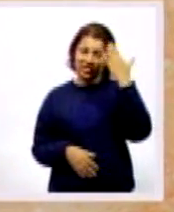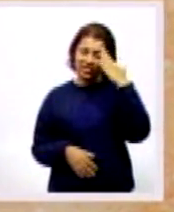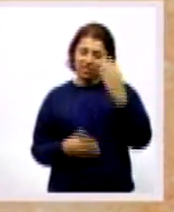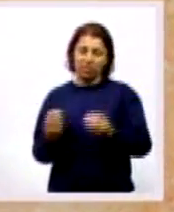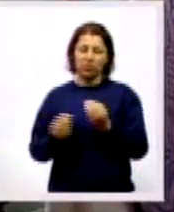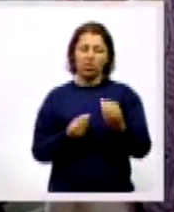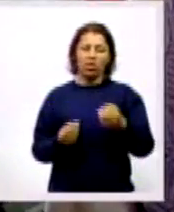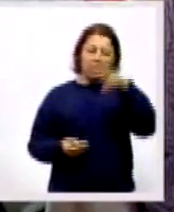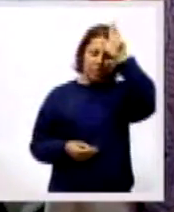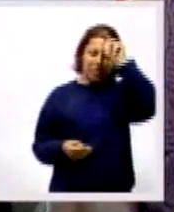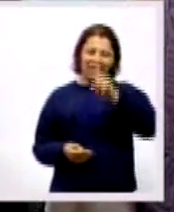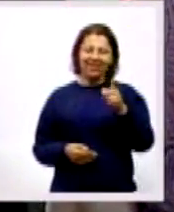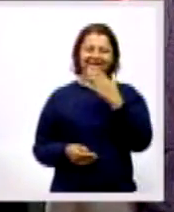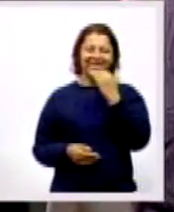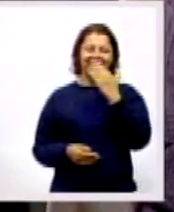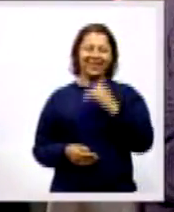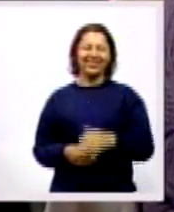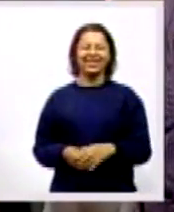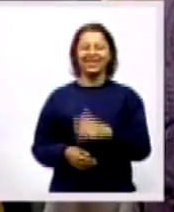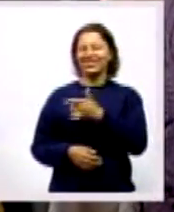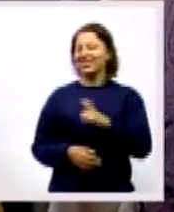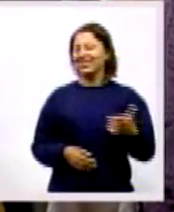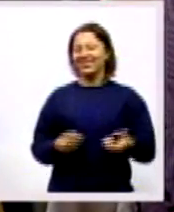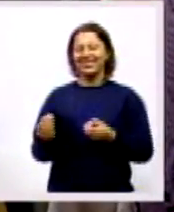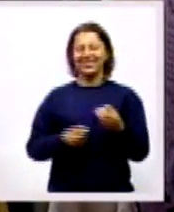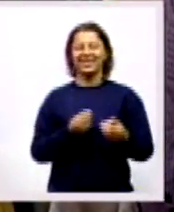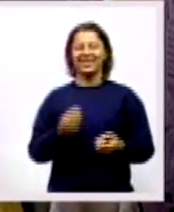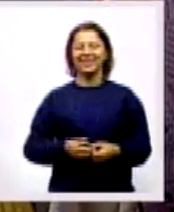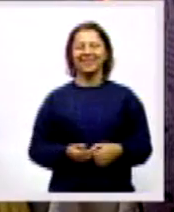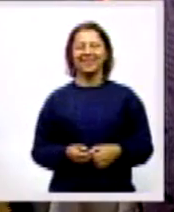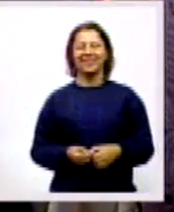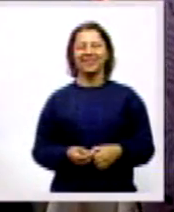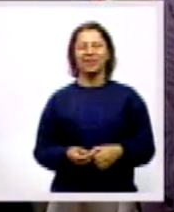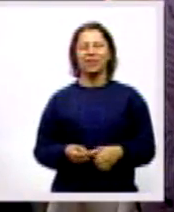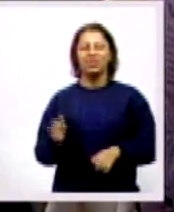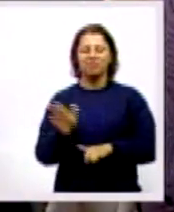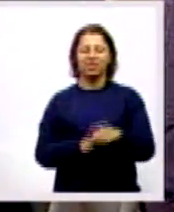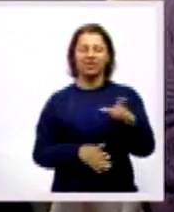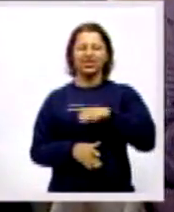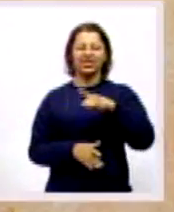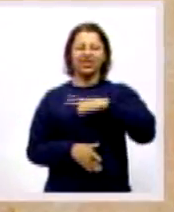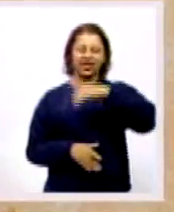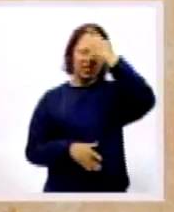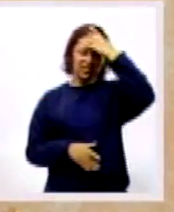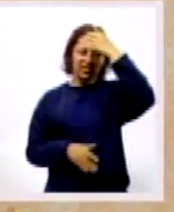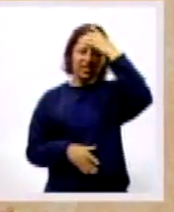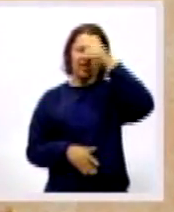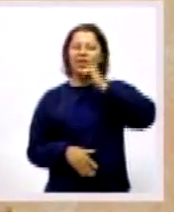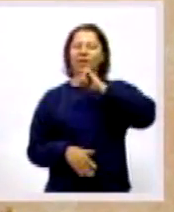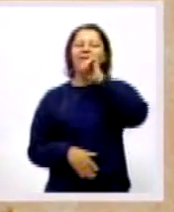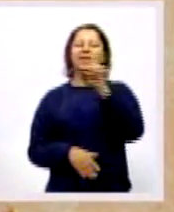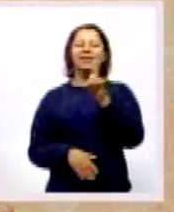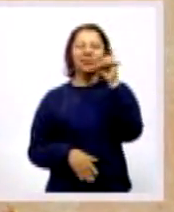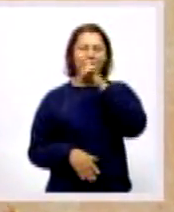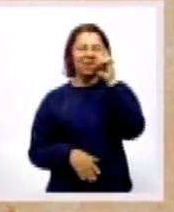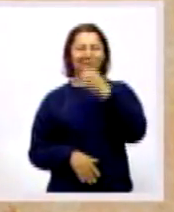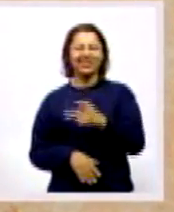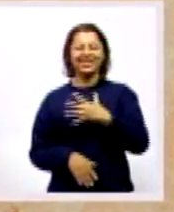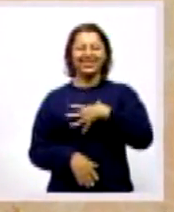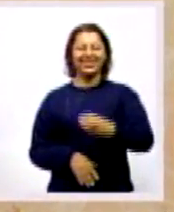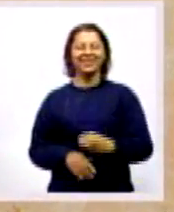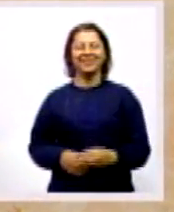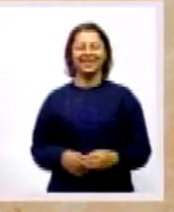gente? Não tem. E ela tem consciência para saber que uma mãe não vai mentir para o seu filho?